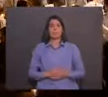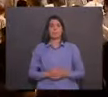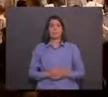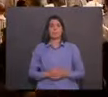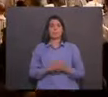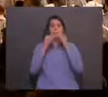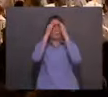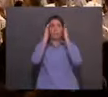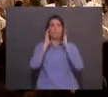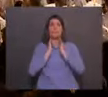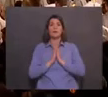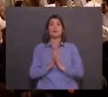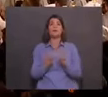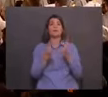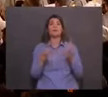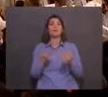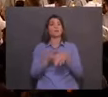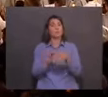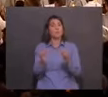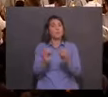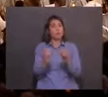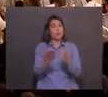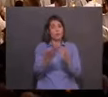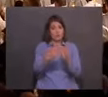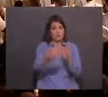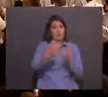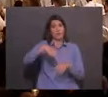ó Maria, concebida sem pecado.